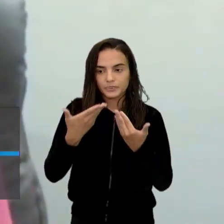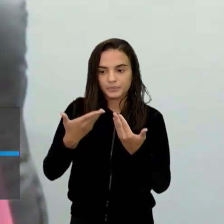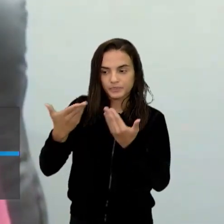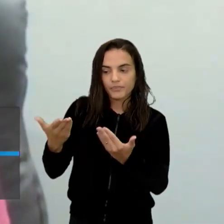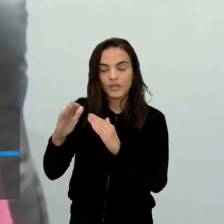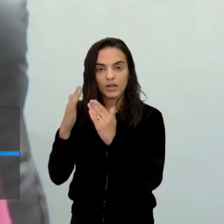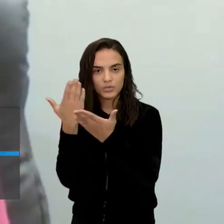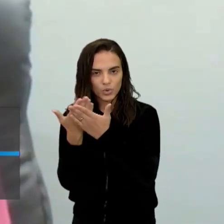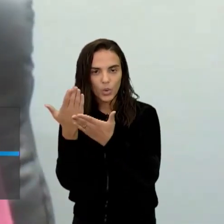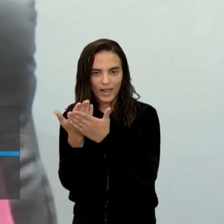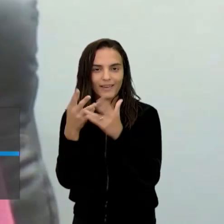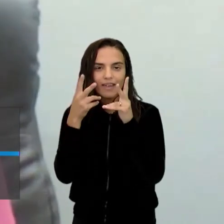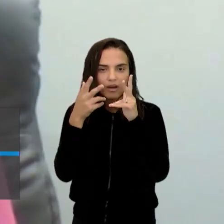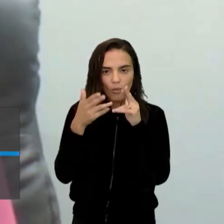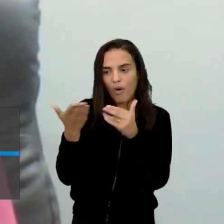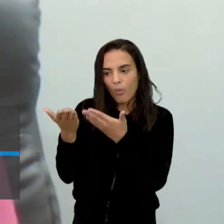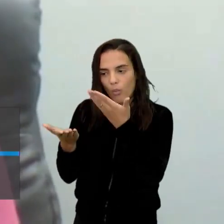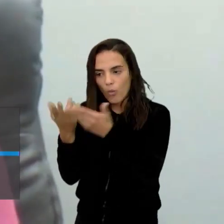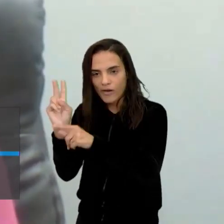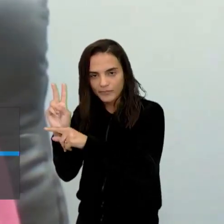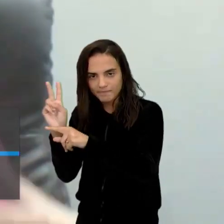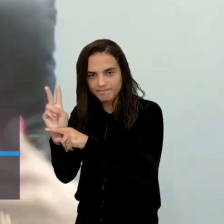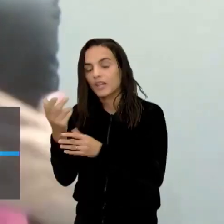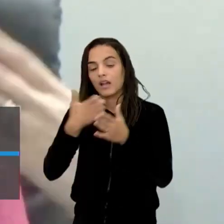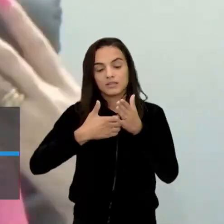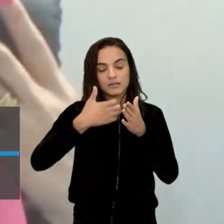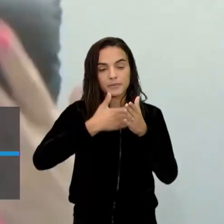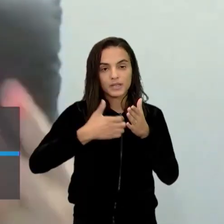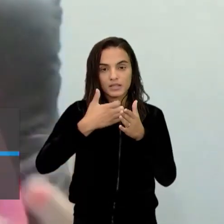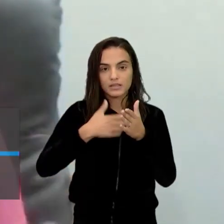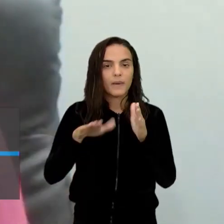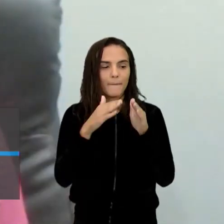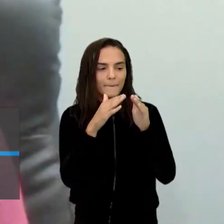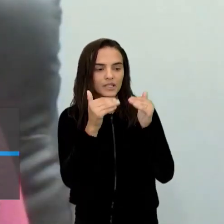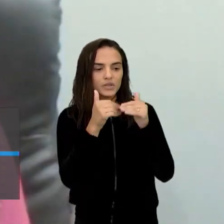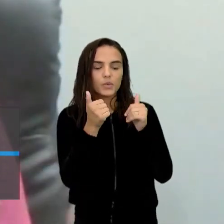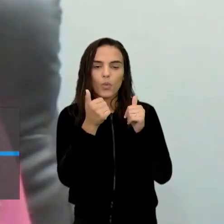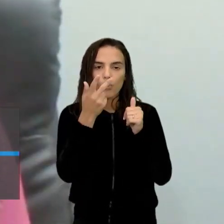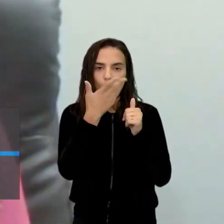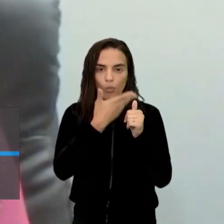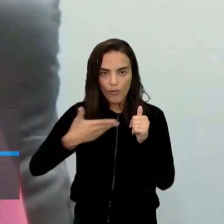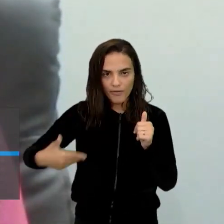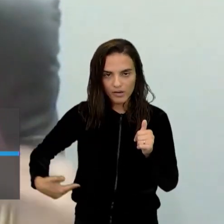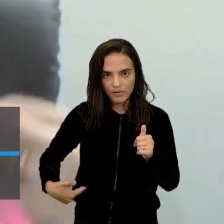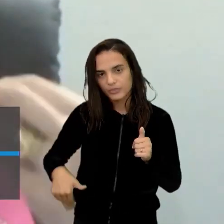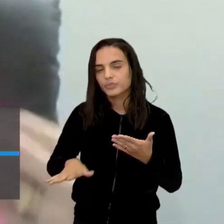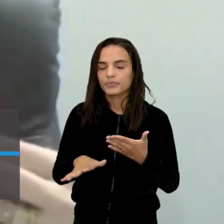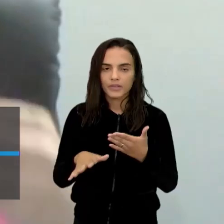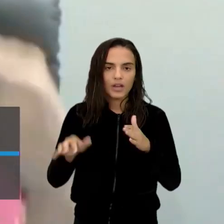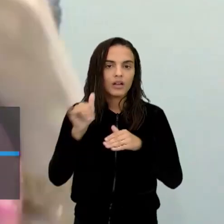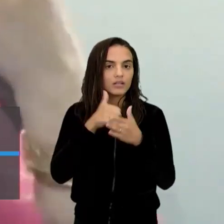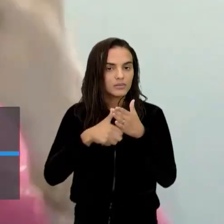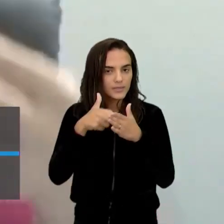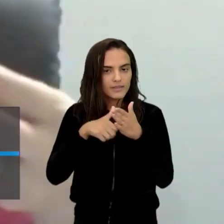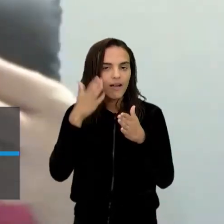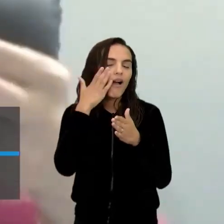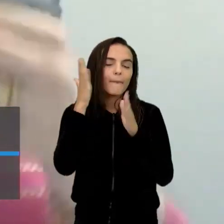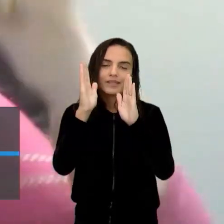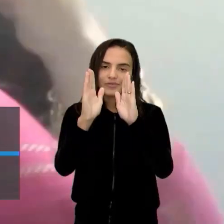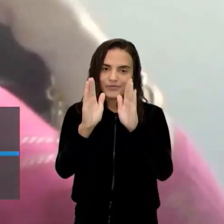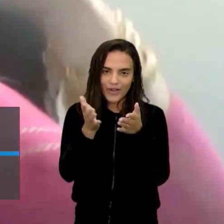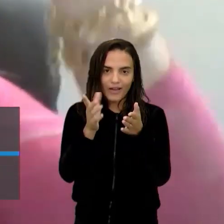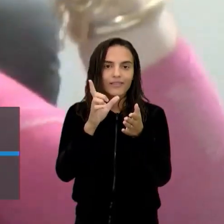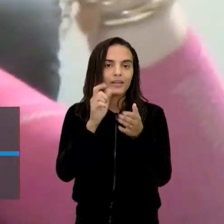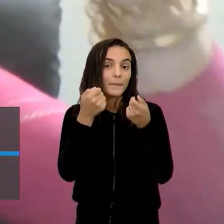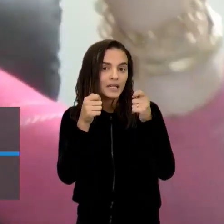o cuidador, as empresas, quando é feita a licitação com o governo, né, as empresas já sabem